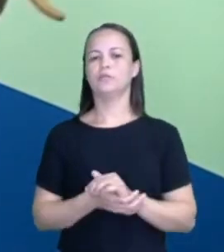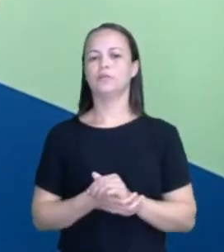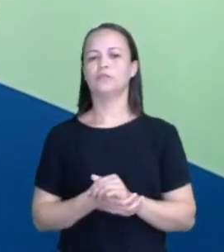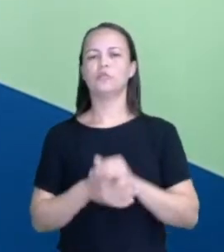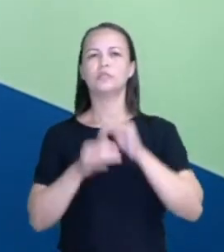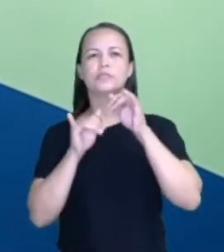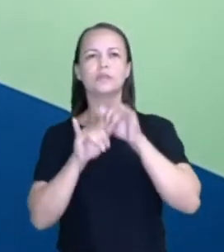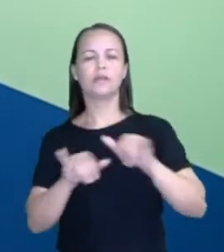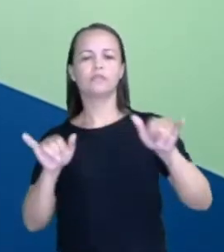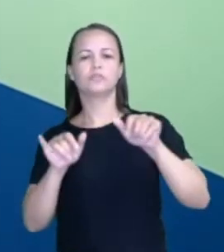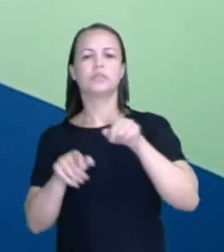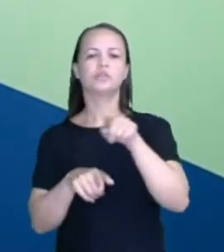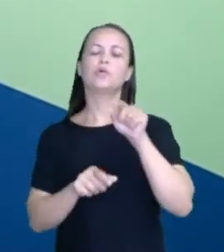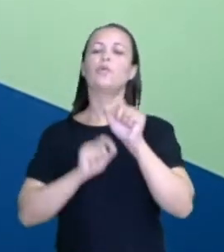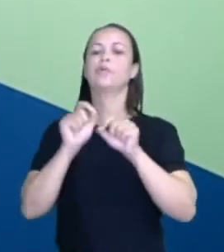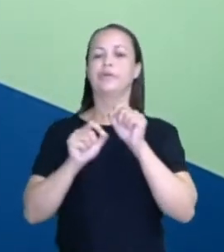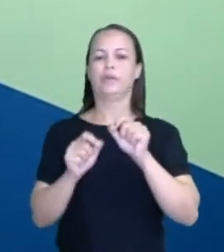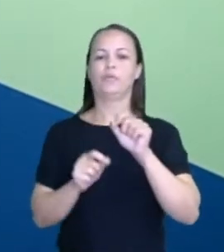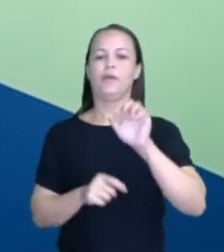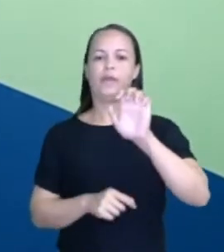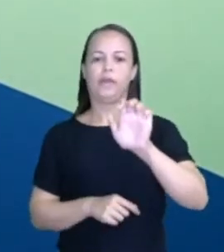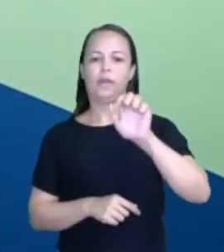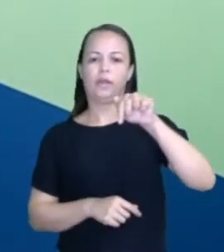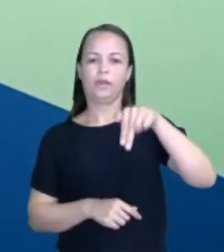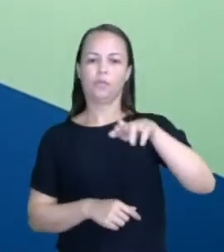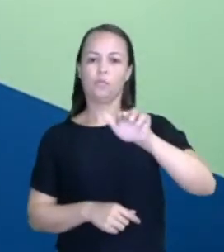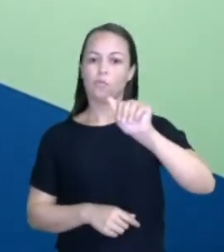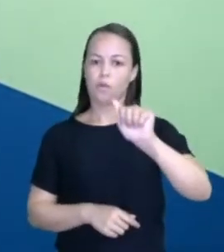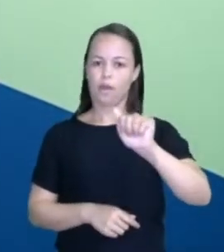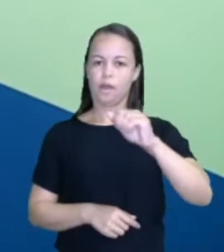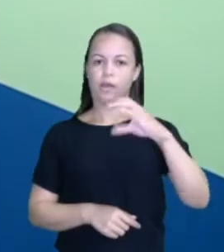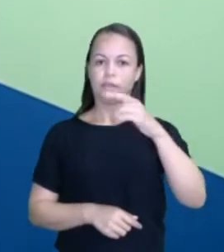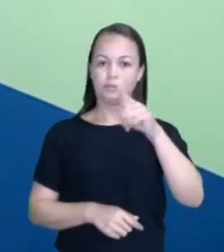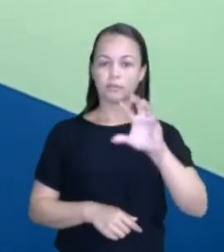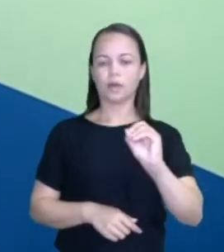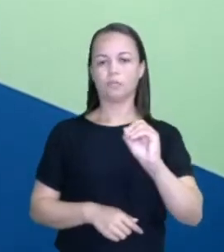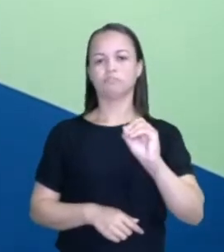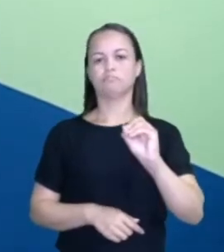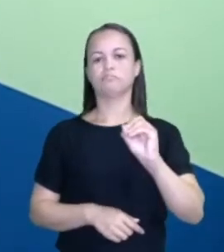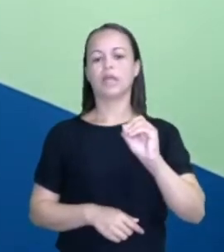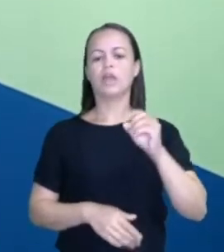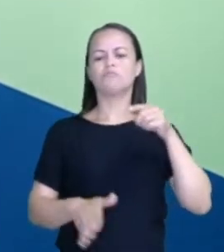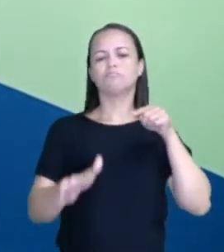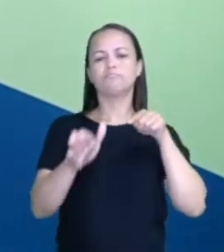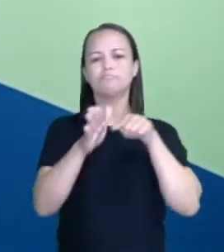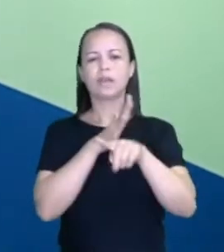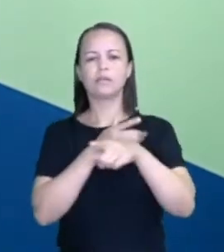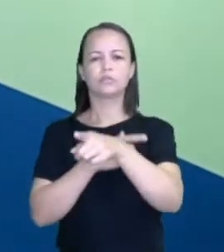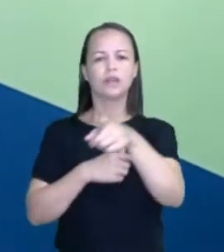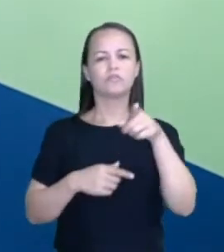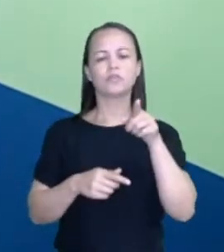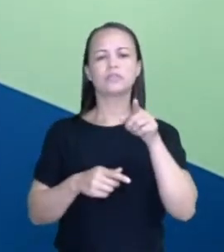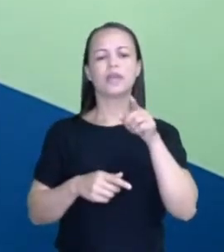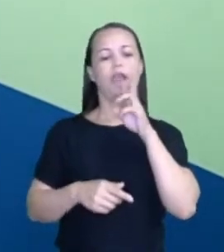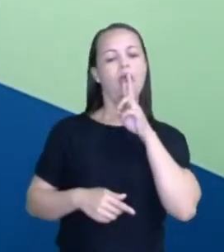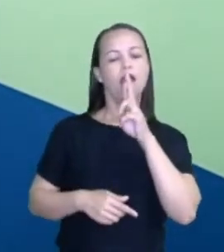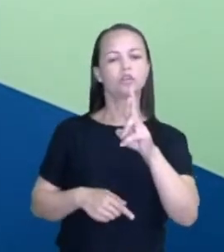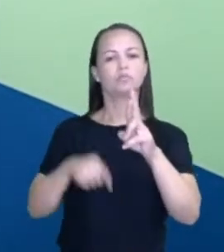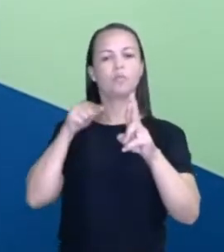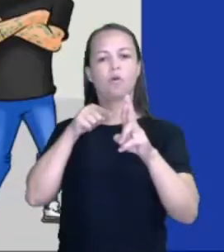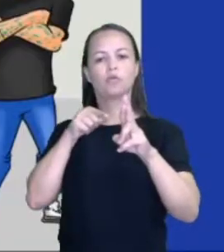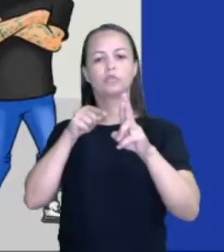o que é uma equação. Eu vou perguntar a vocês e a resposta está ligada a